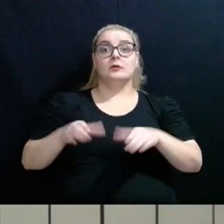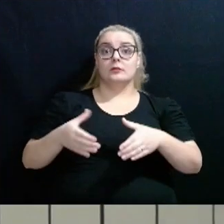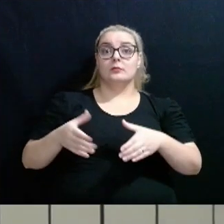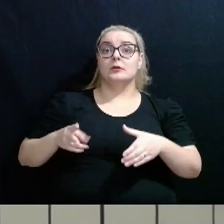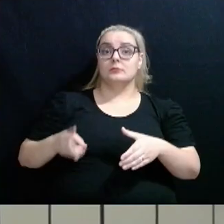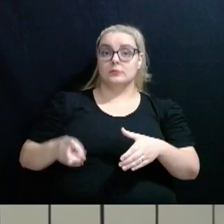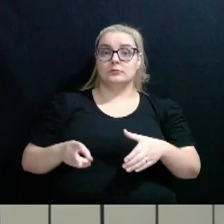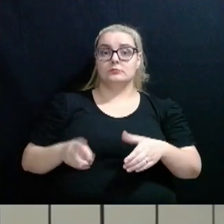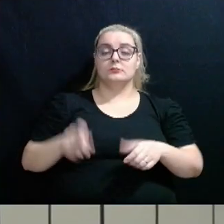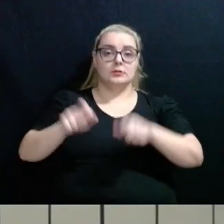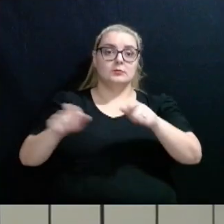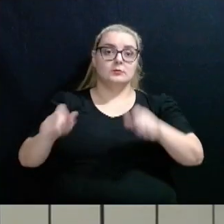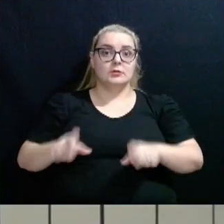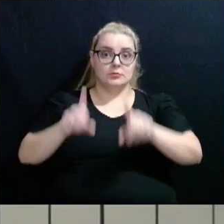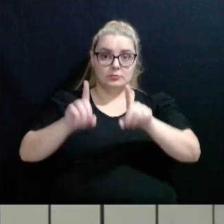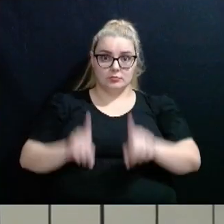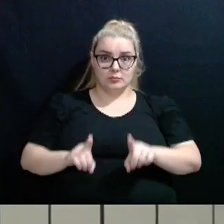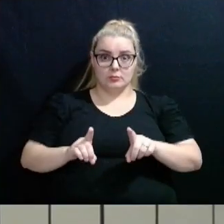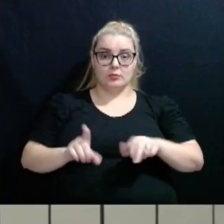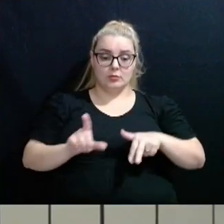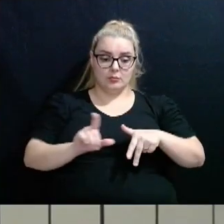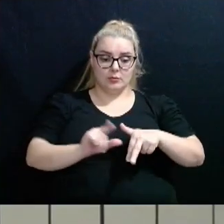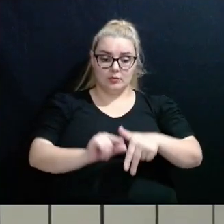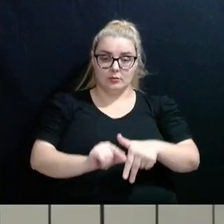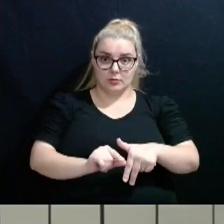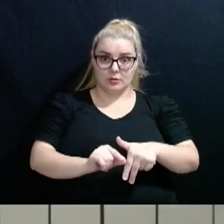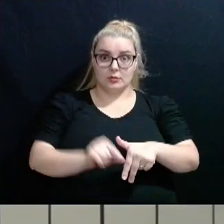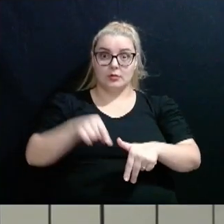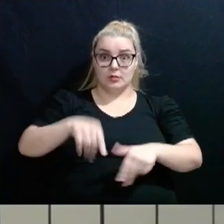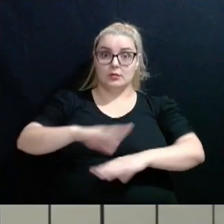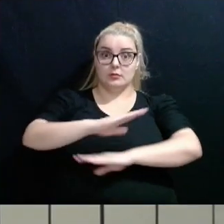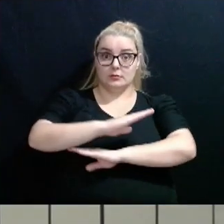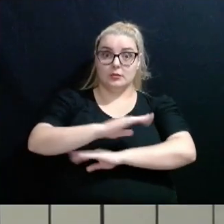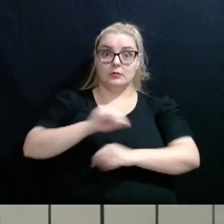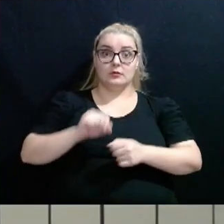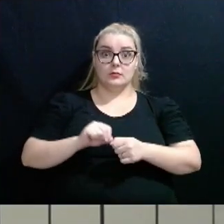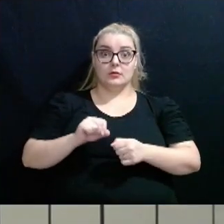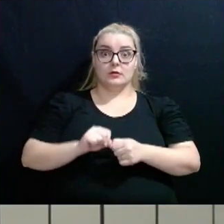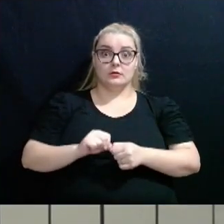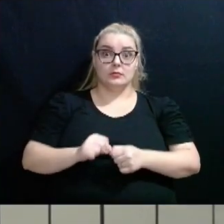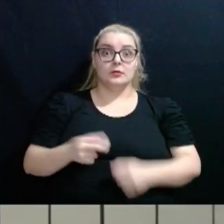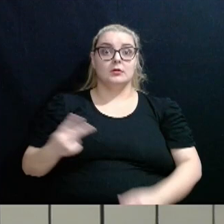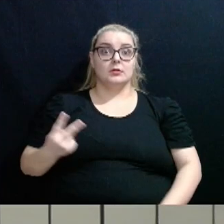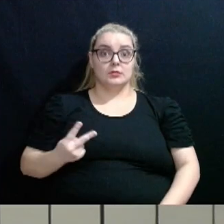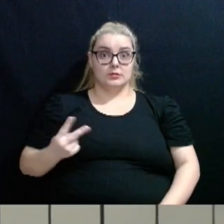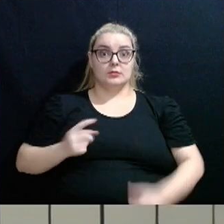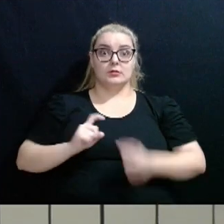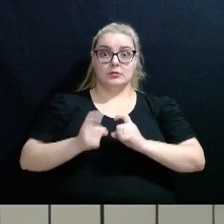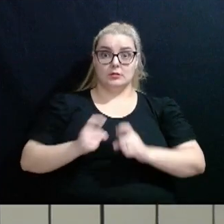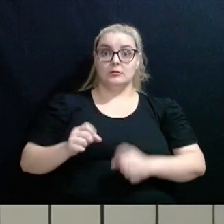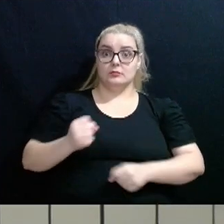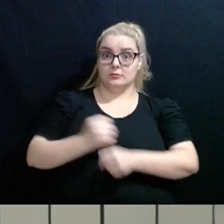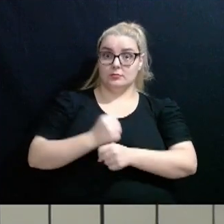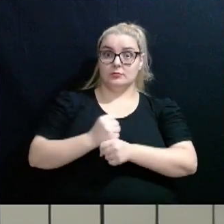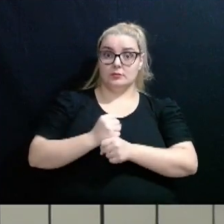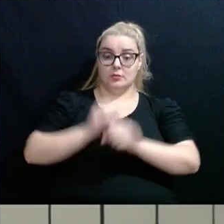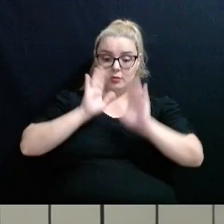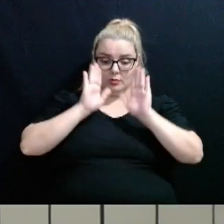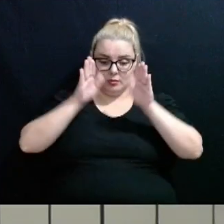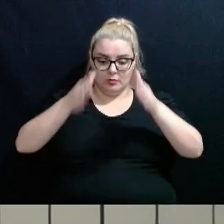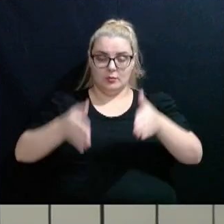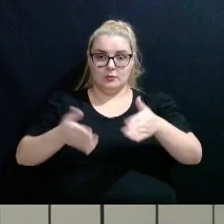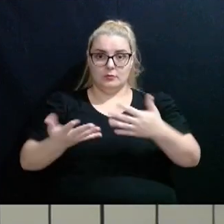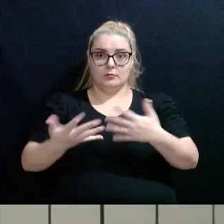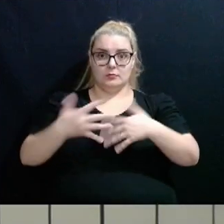com Deficiência ou Mobilidade Reduzida aqui da Câmara realizou a segunda reunião do ano, com foco em inclusão